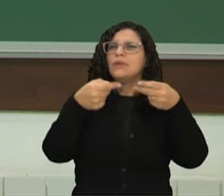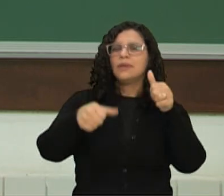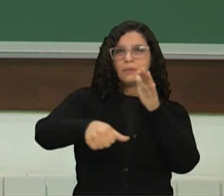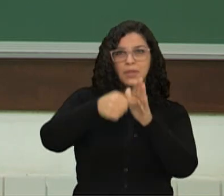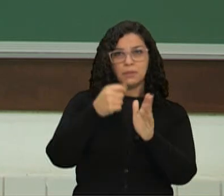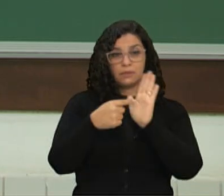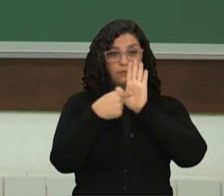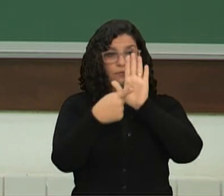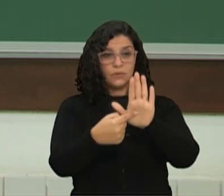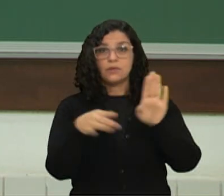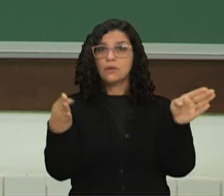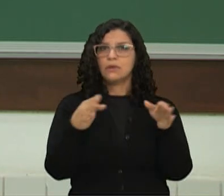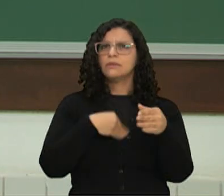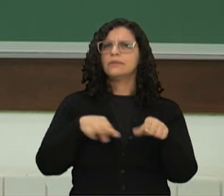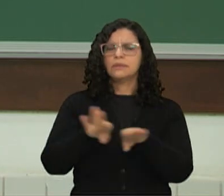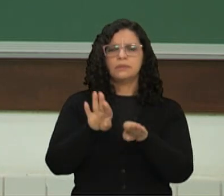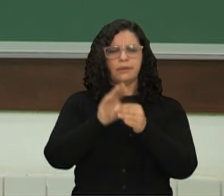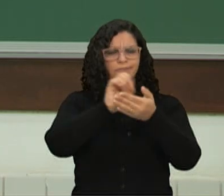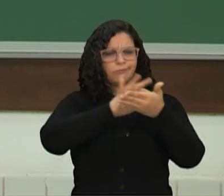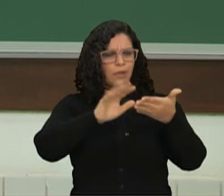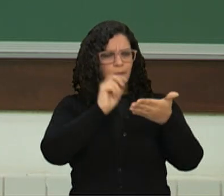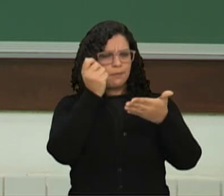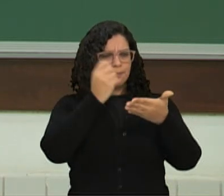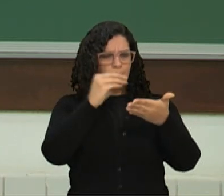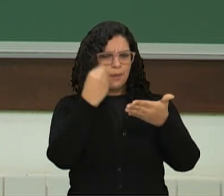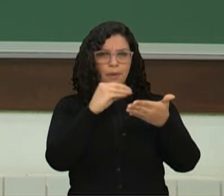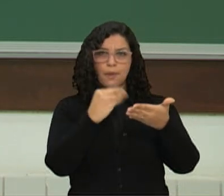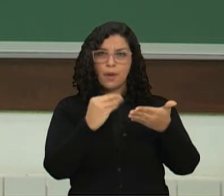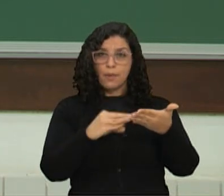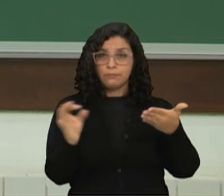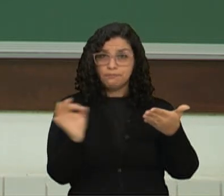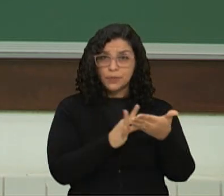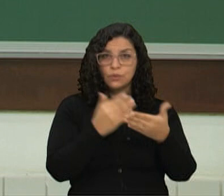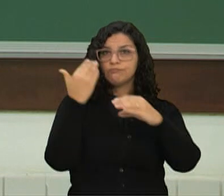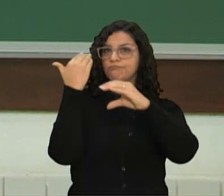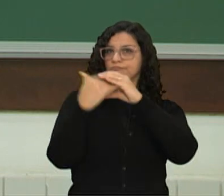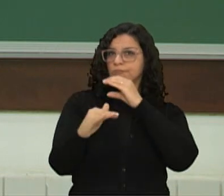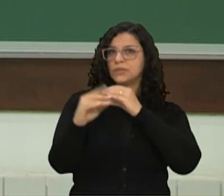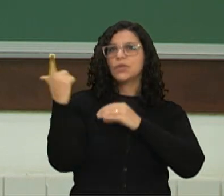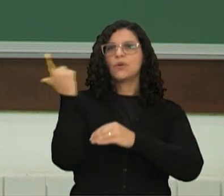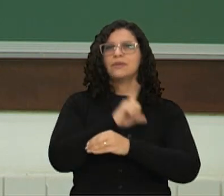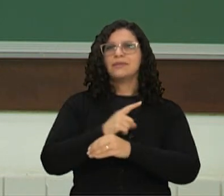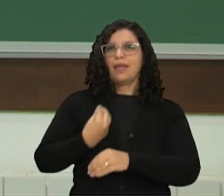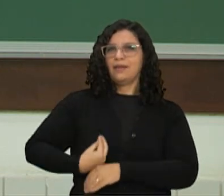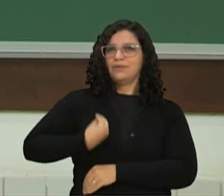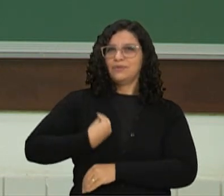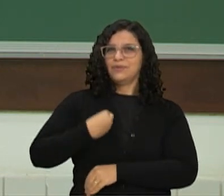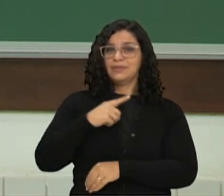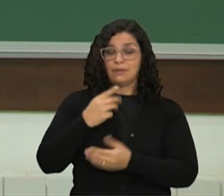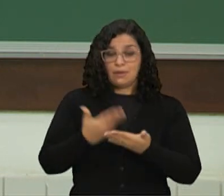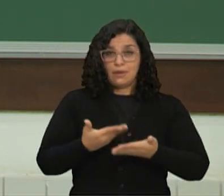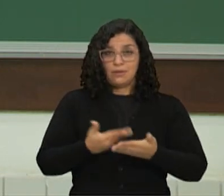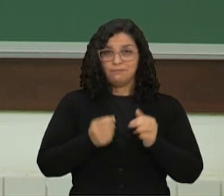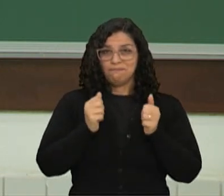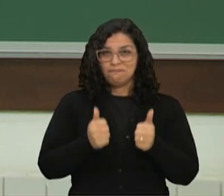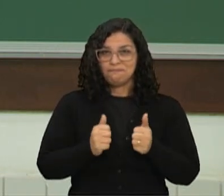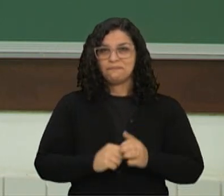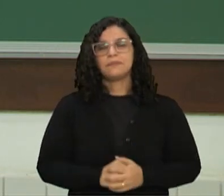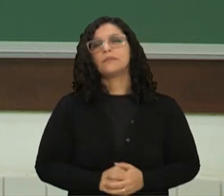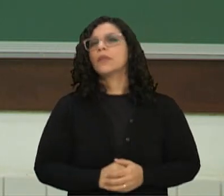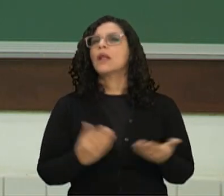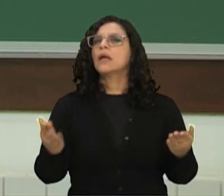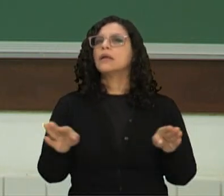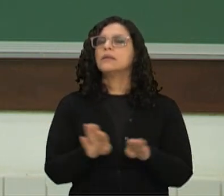aparece lá, registrar, fazer a atividade e enviar. Assim você garante a sua presença nessa aula.